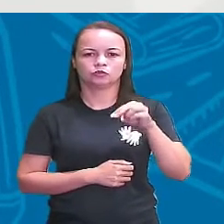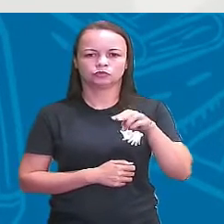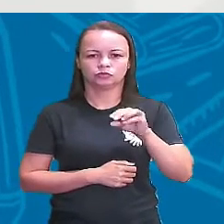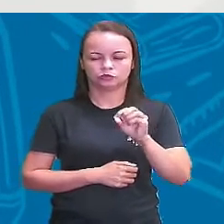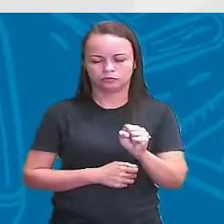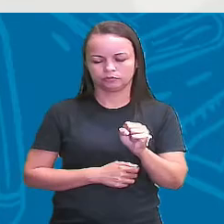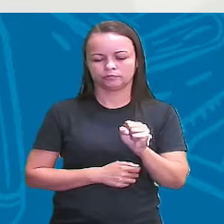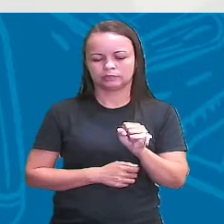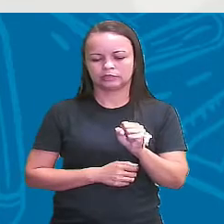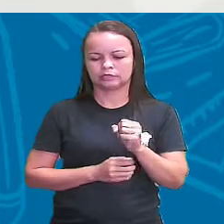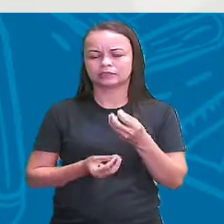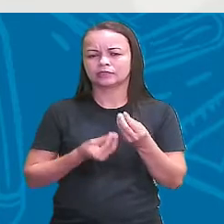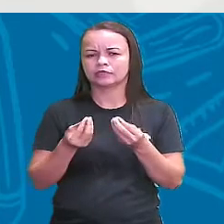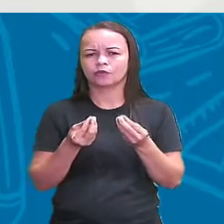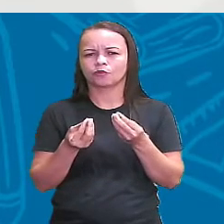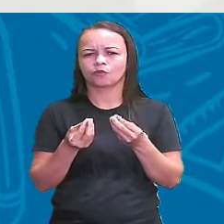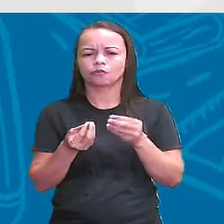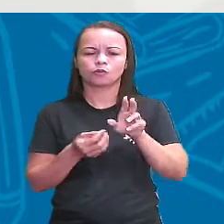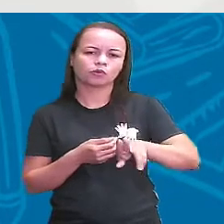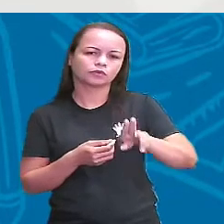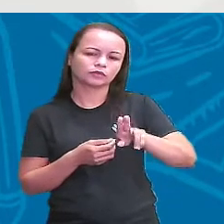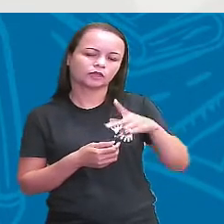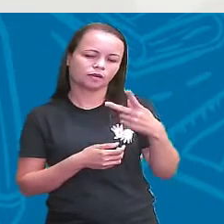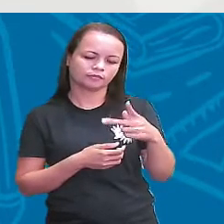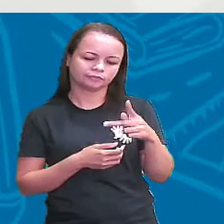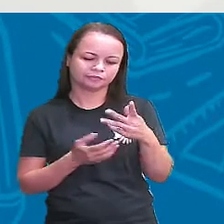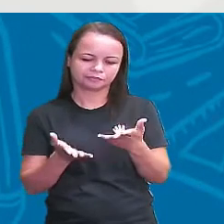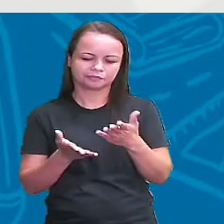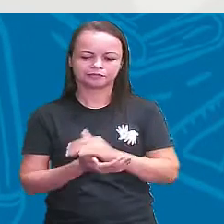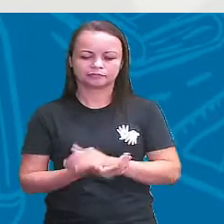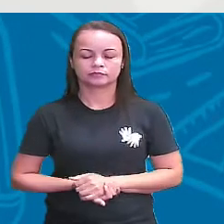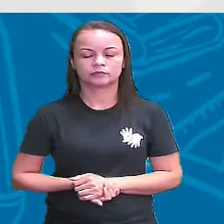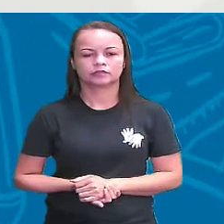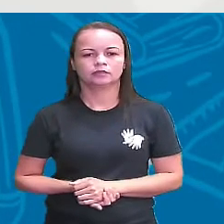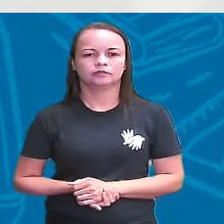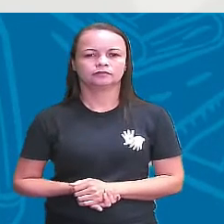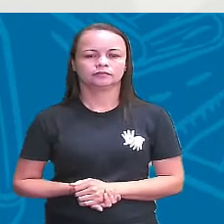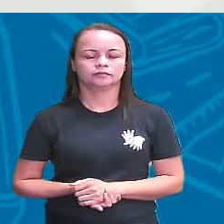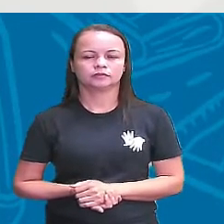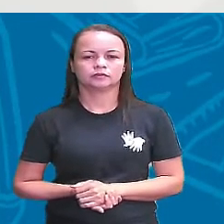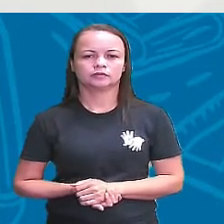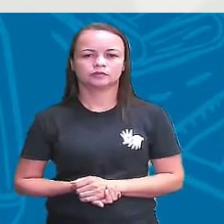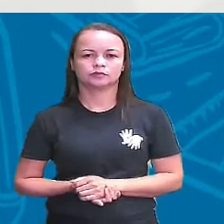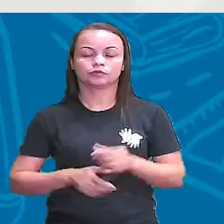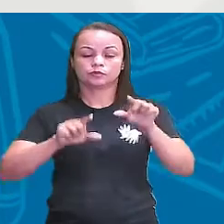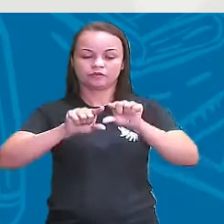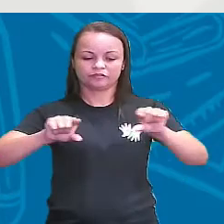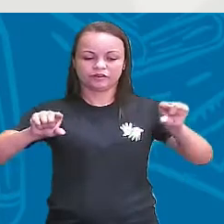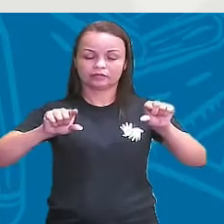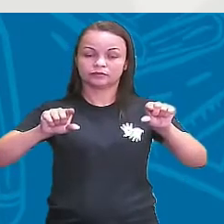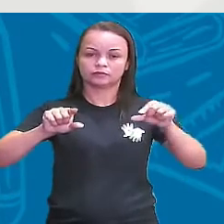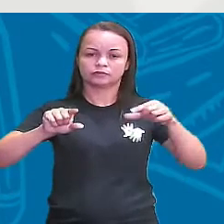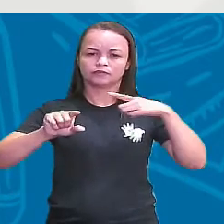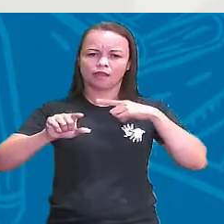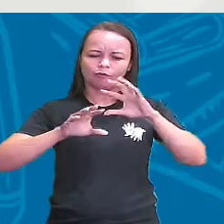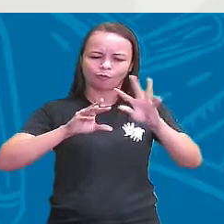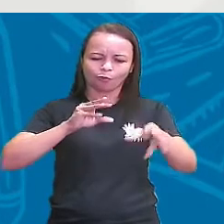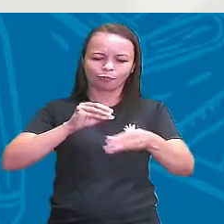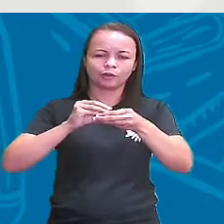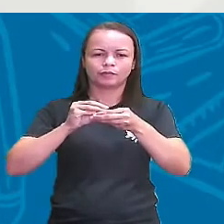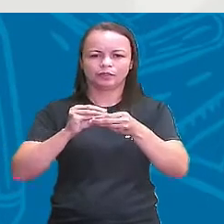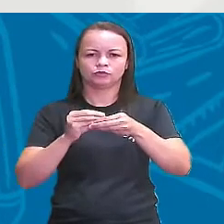nossa concorrência de pronomes átonos, tá? Quando em uma frase há um complemento direto